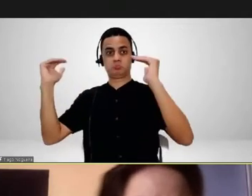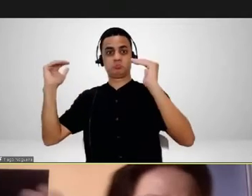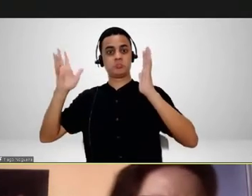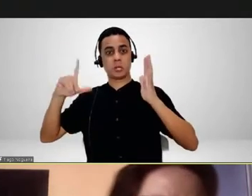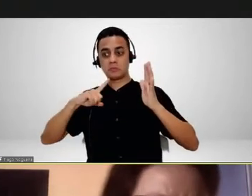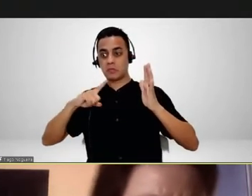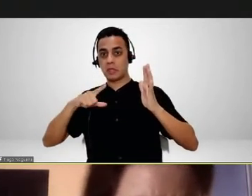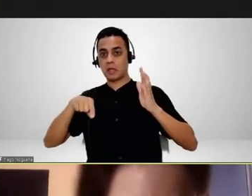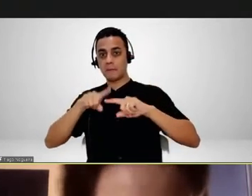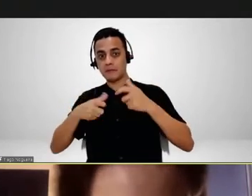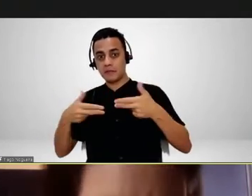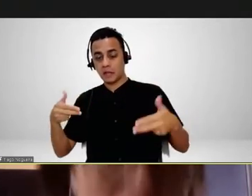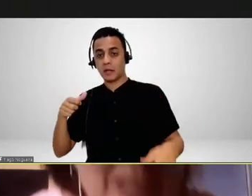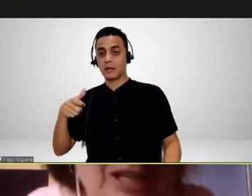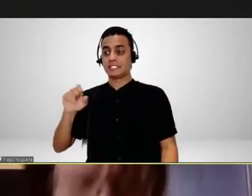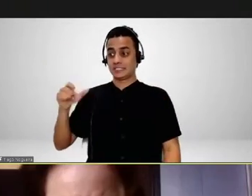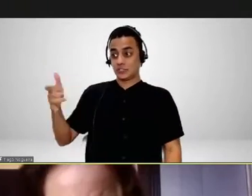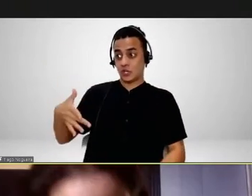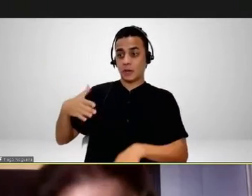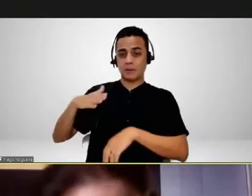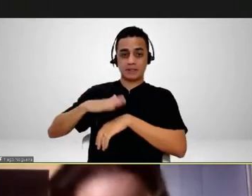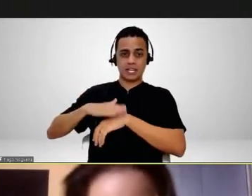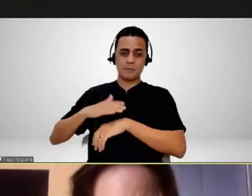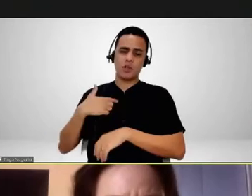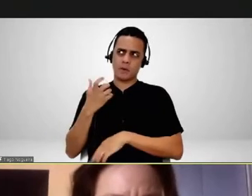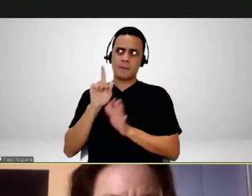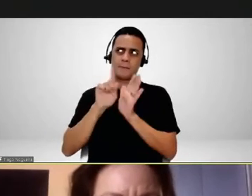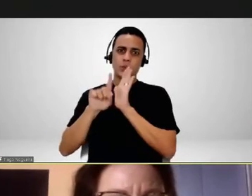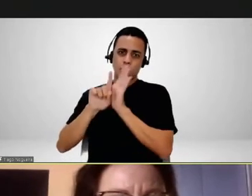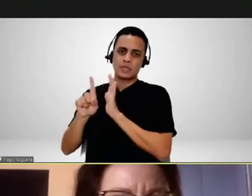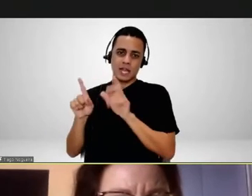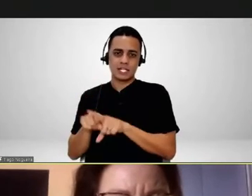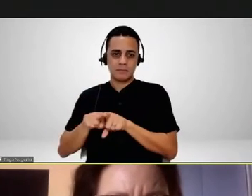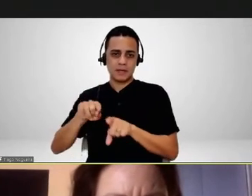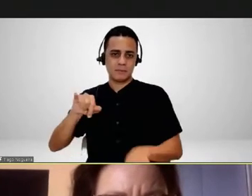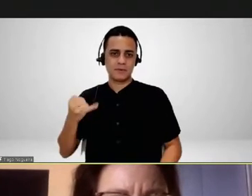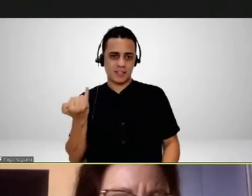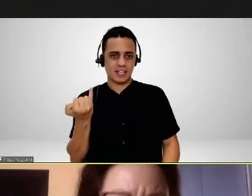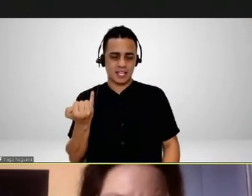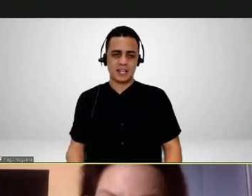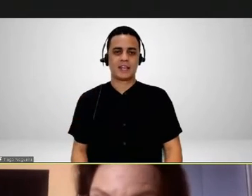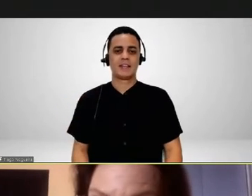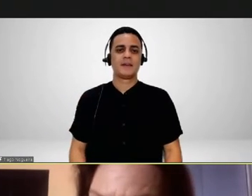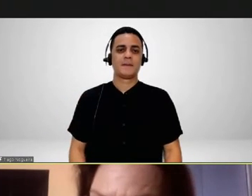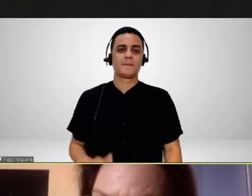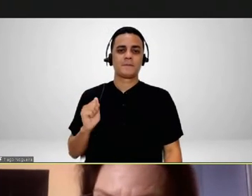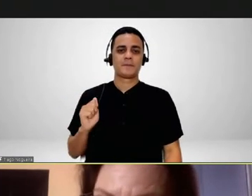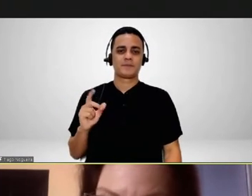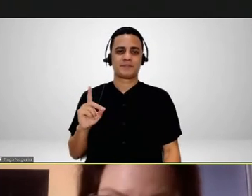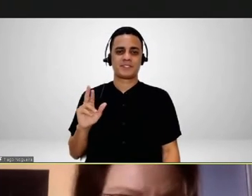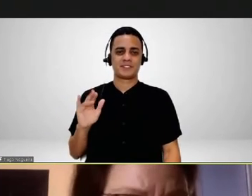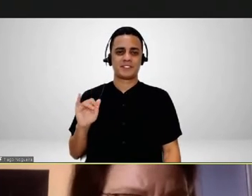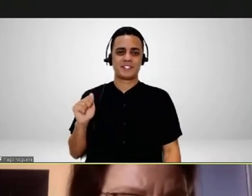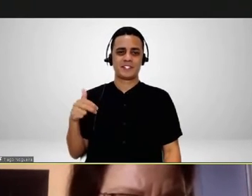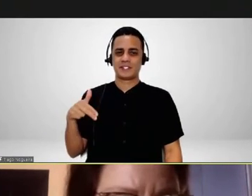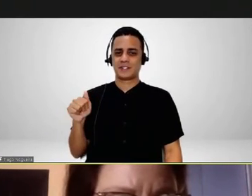Depois, se sobrar um tempo para mim, eu queria perguntar um pouquinho alguma coisa. E a Adriana, é